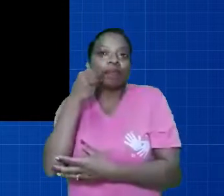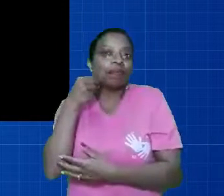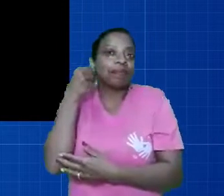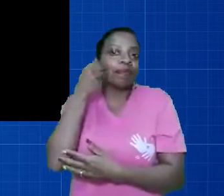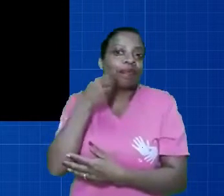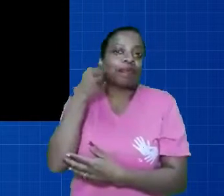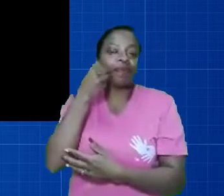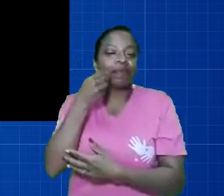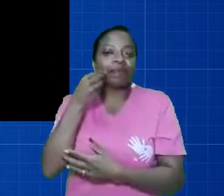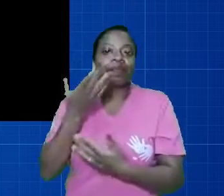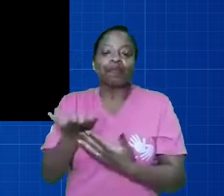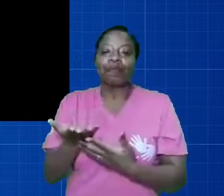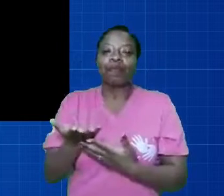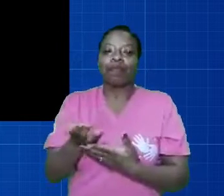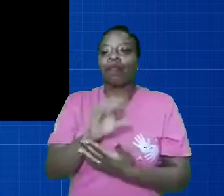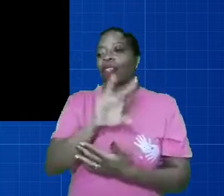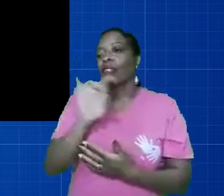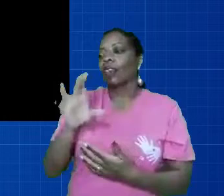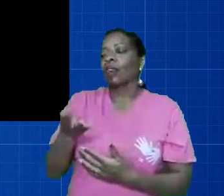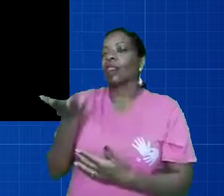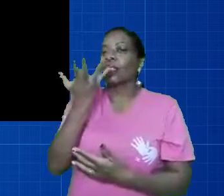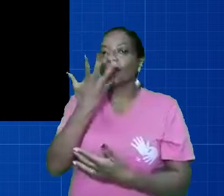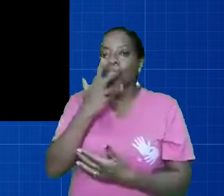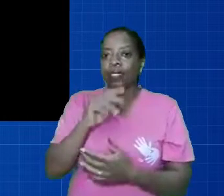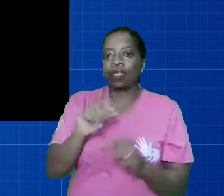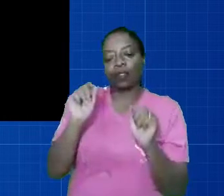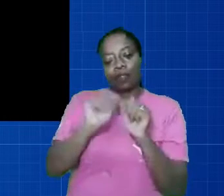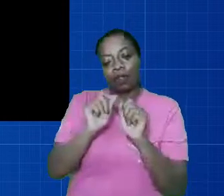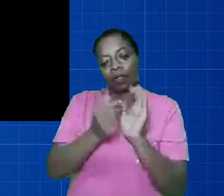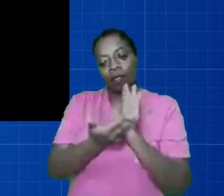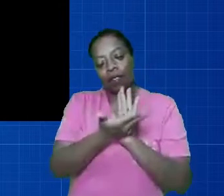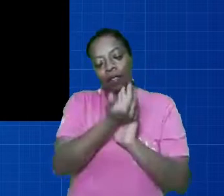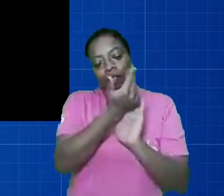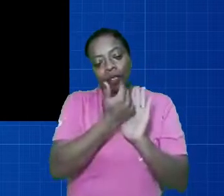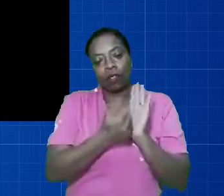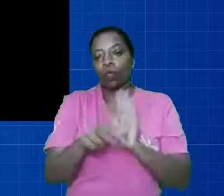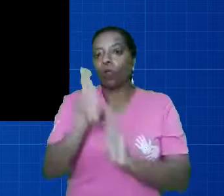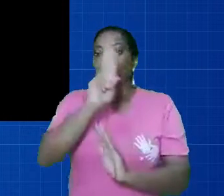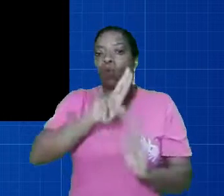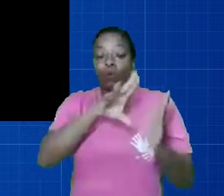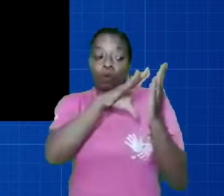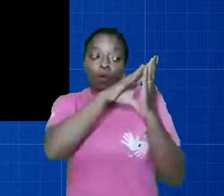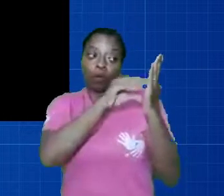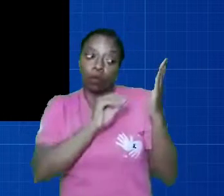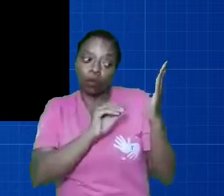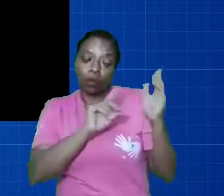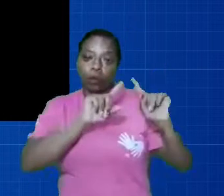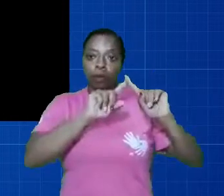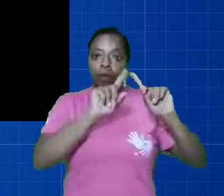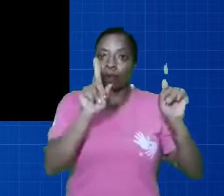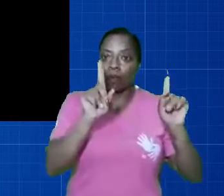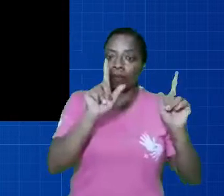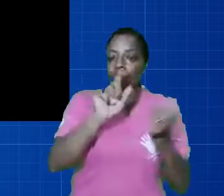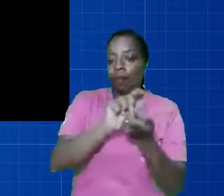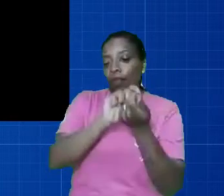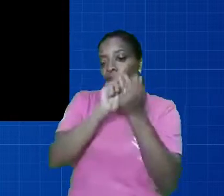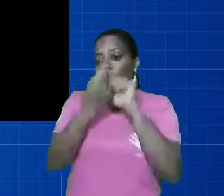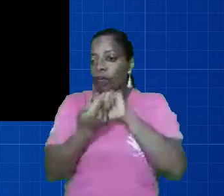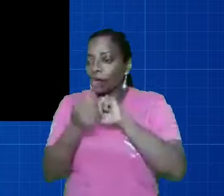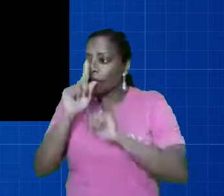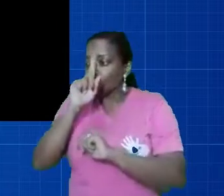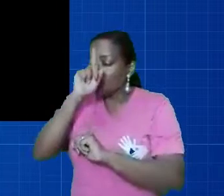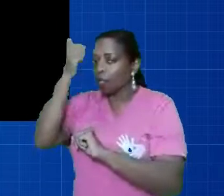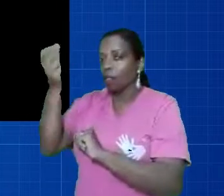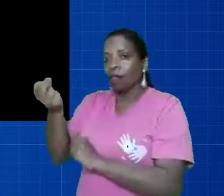experimentação ali que as crianças faziam usando uma referência, mas